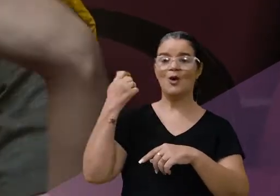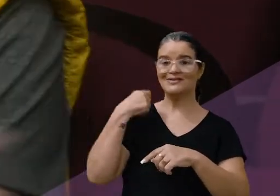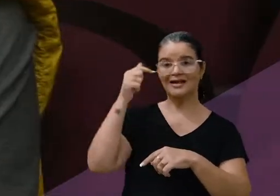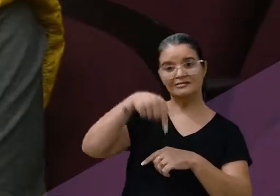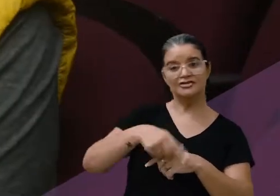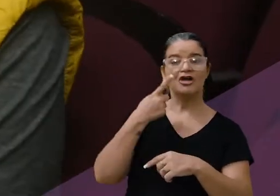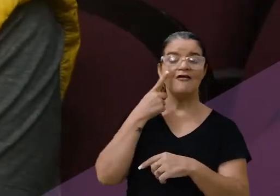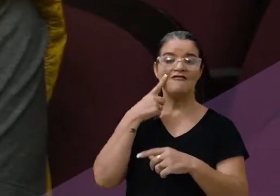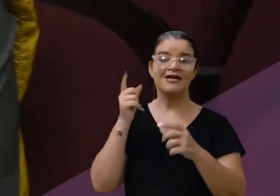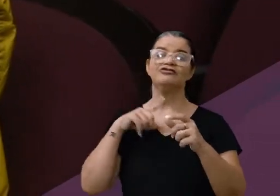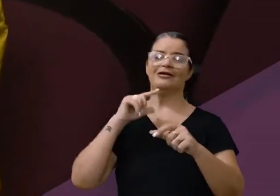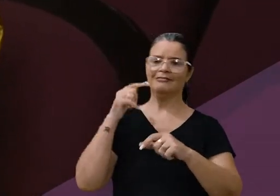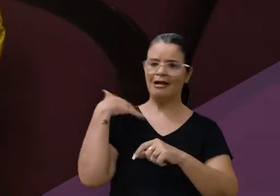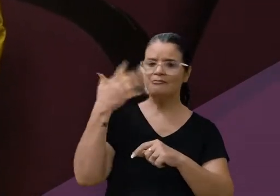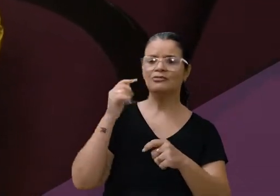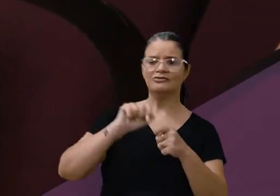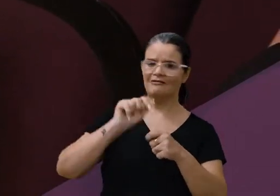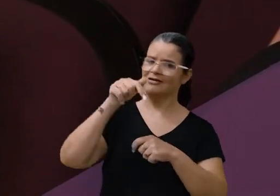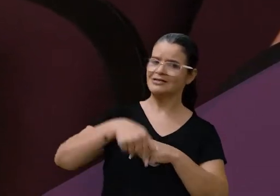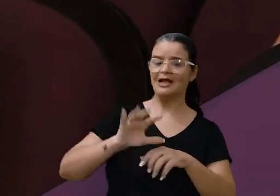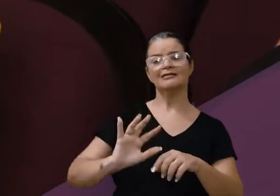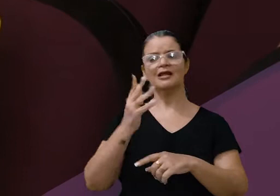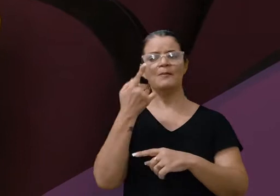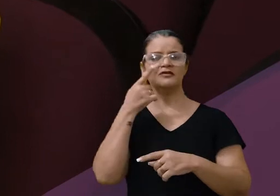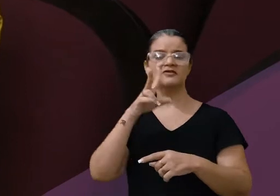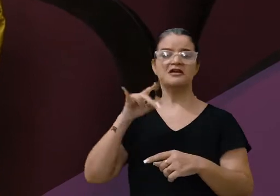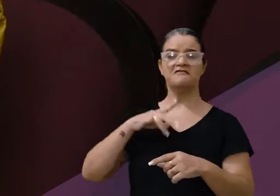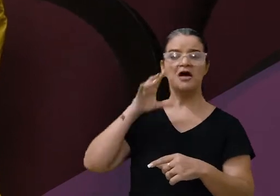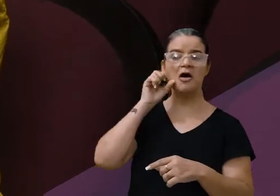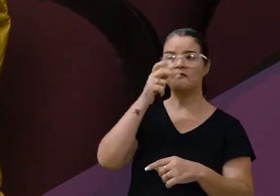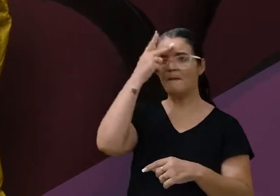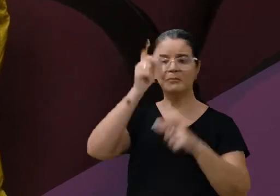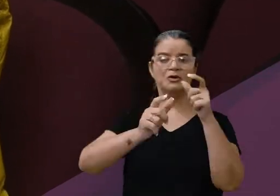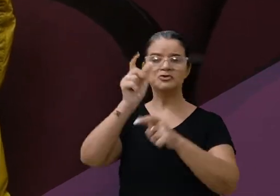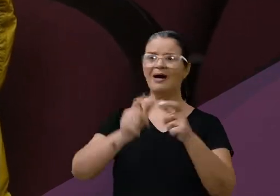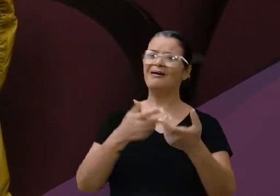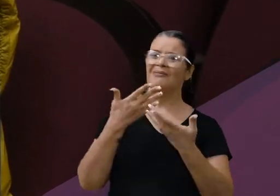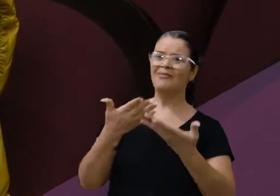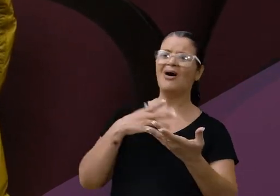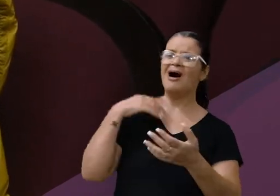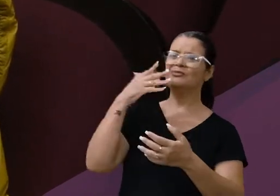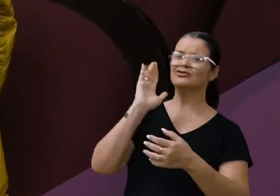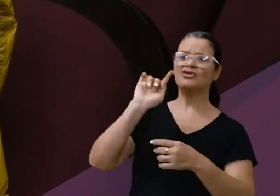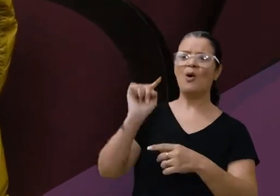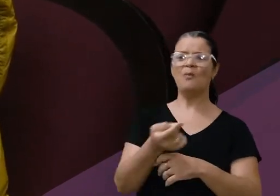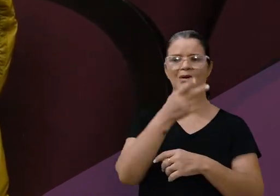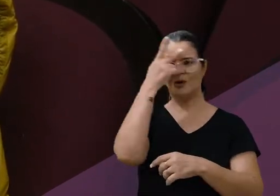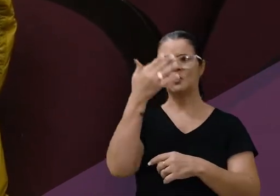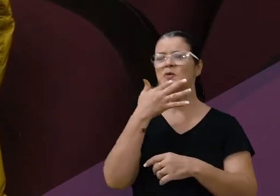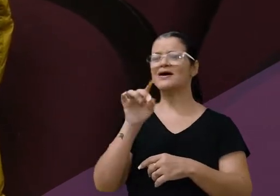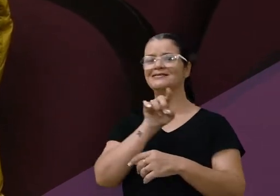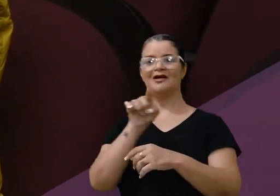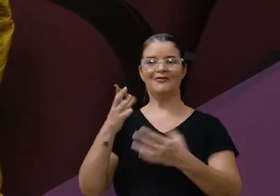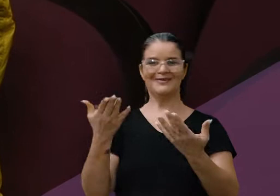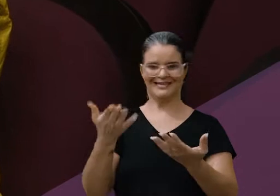distantes, até pessoas que estão perto, né? Eu acho que hoje, com essa coisa da internet, a gente consegue se consumir mais aqui